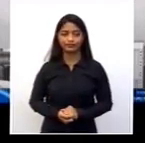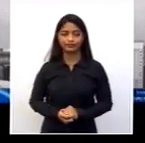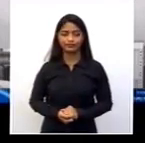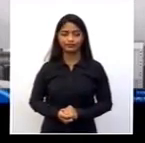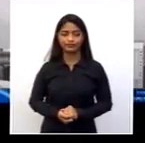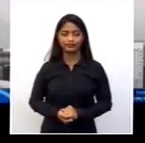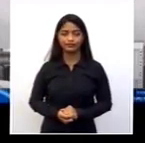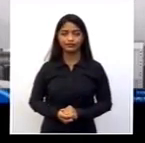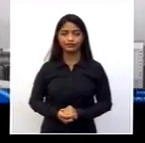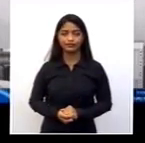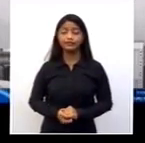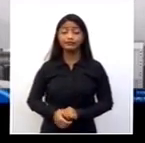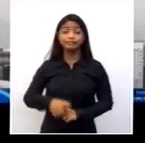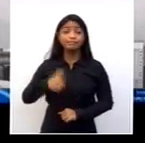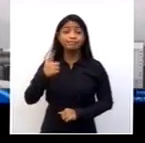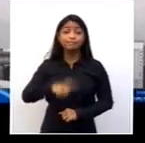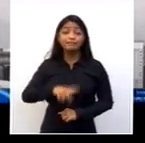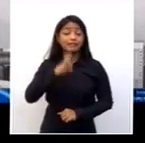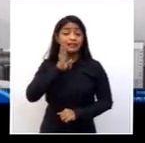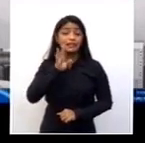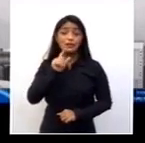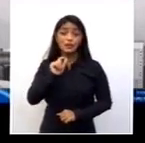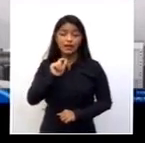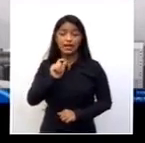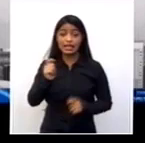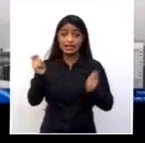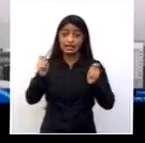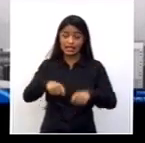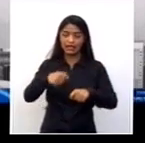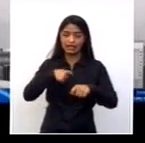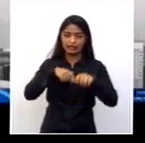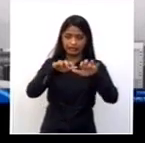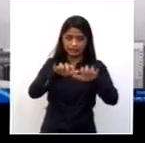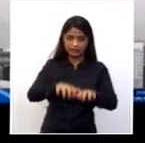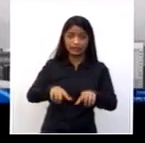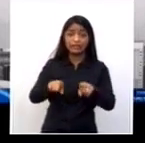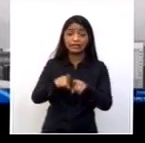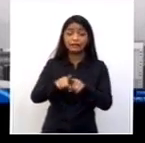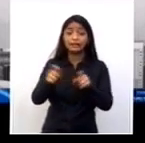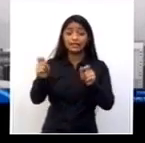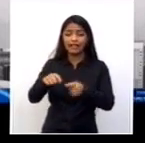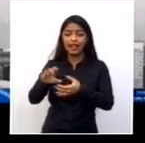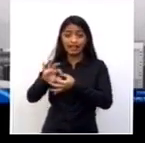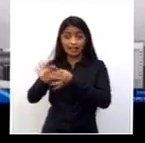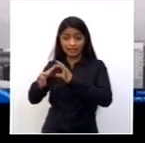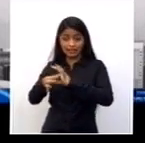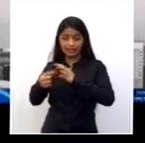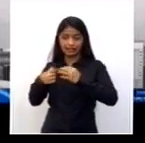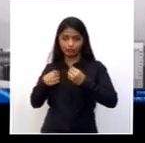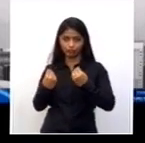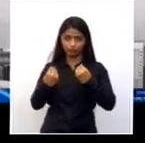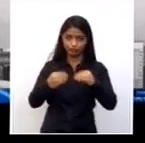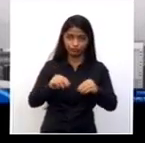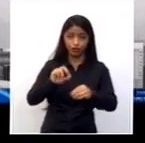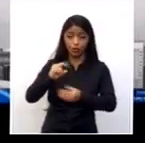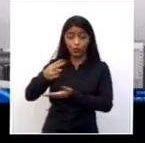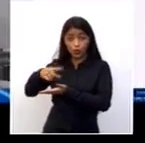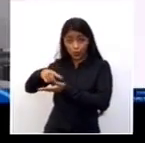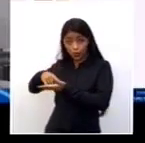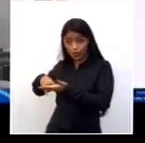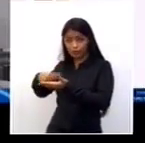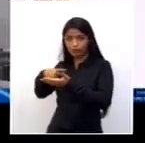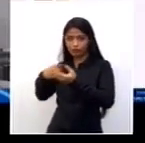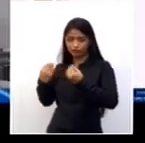Outra coisa legal é que além de escrever, eu também posso inserir arquivos, eu posso inserir links, né? Então eu vou vir aqui para carregar